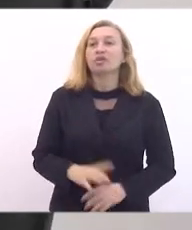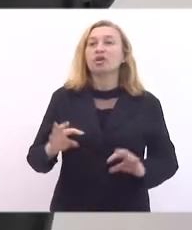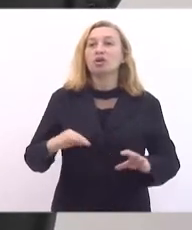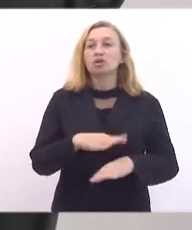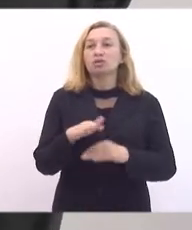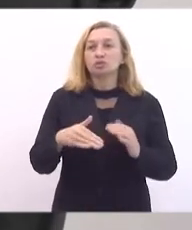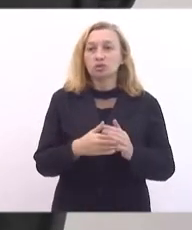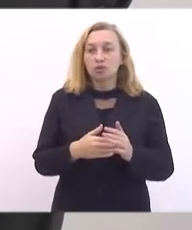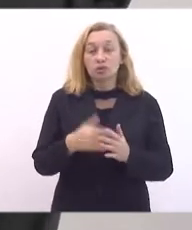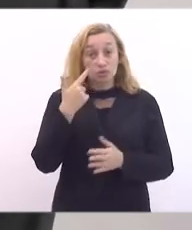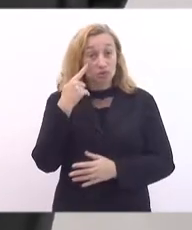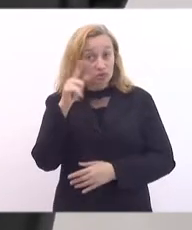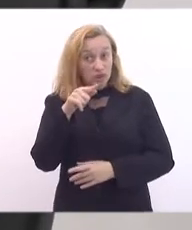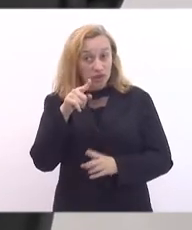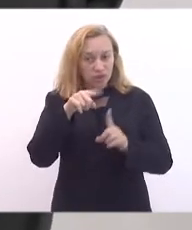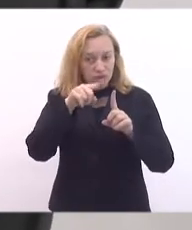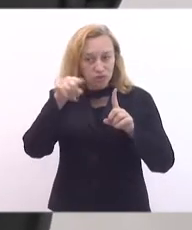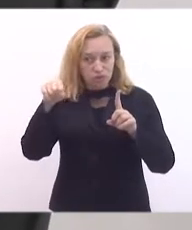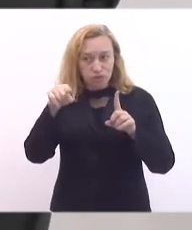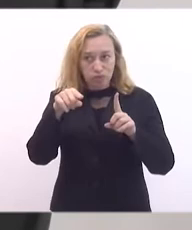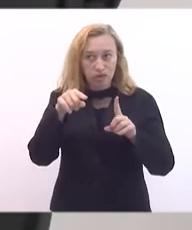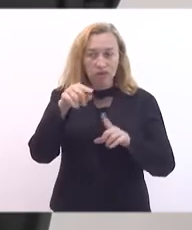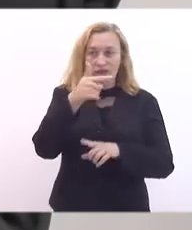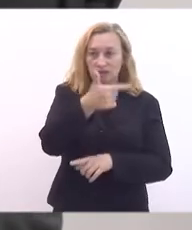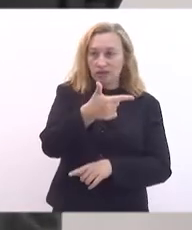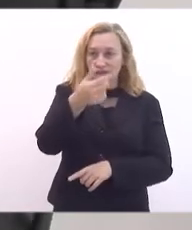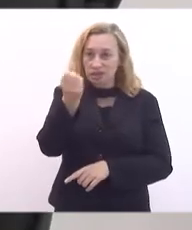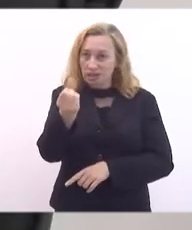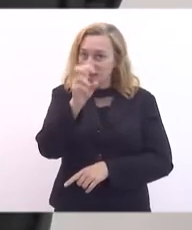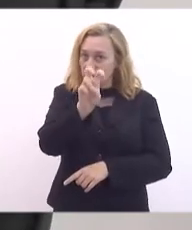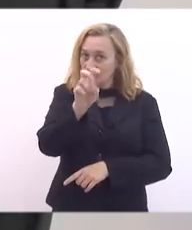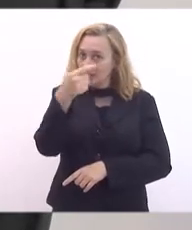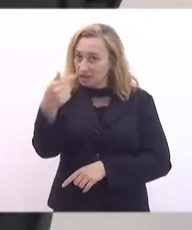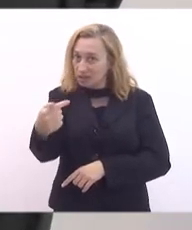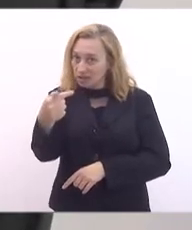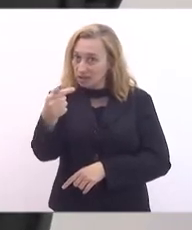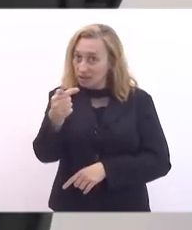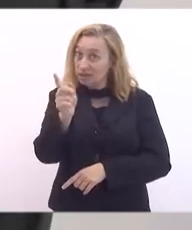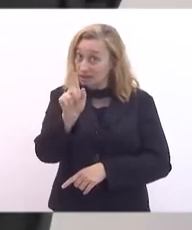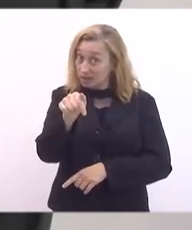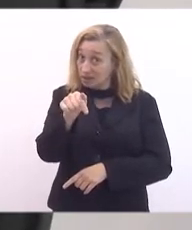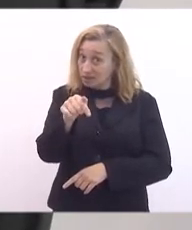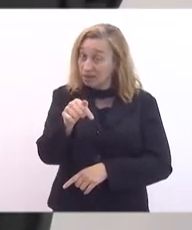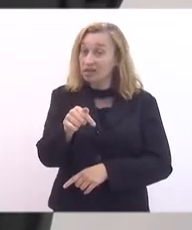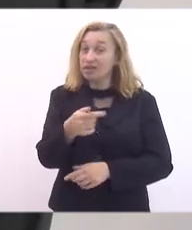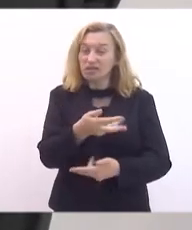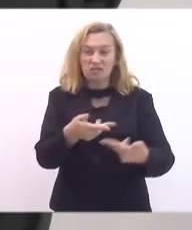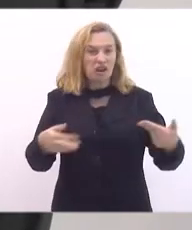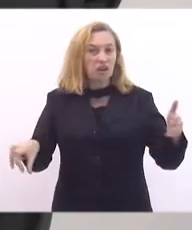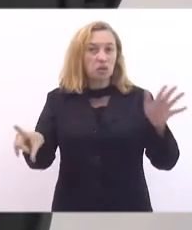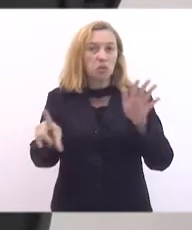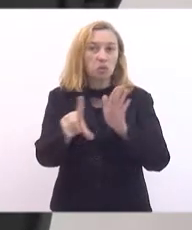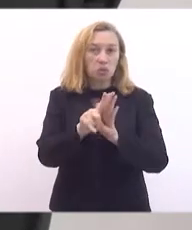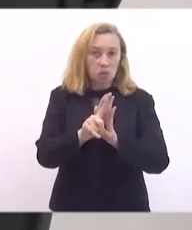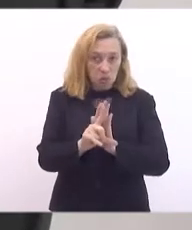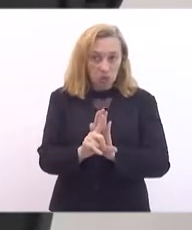todo mundo Leste tabelinha ajudar 2657 é a carrada de legislações